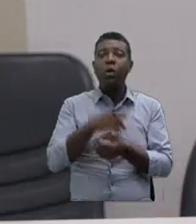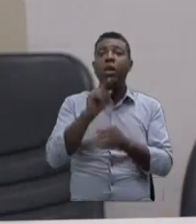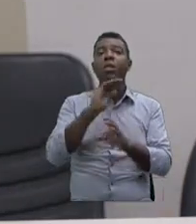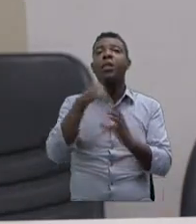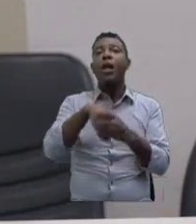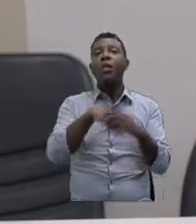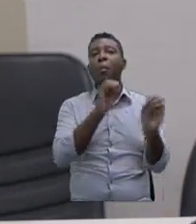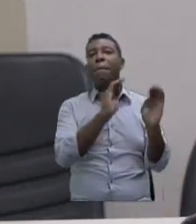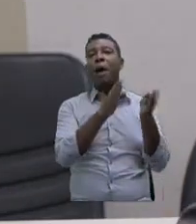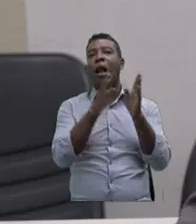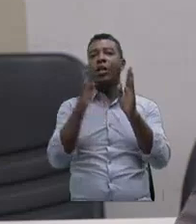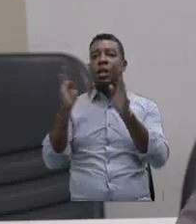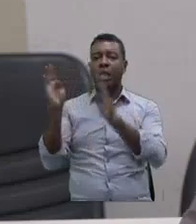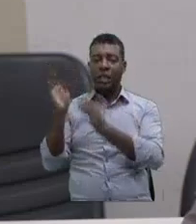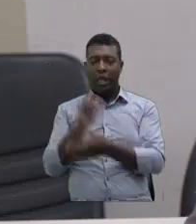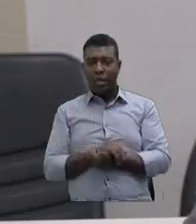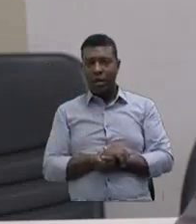Artes.